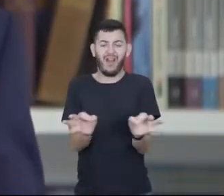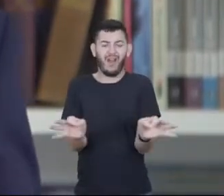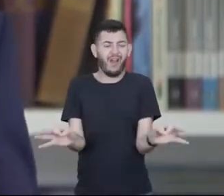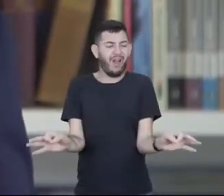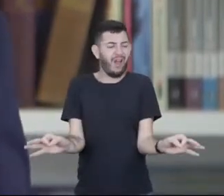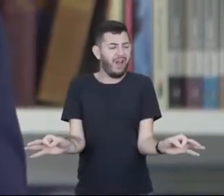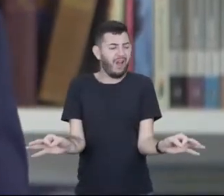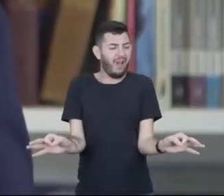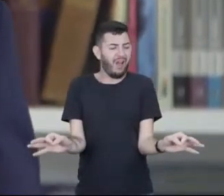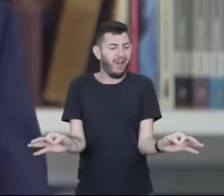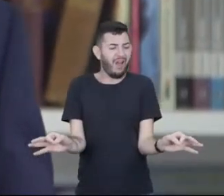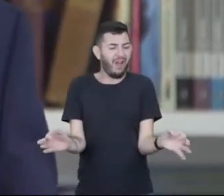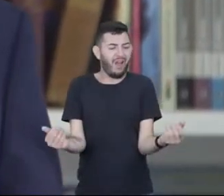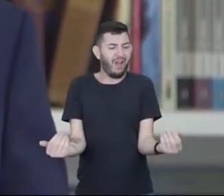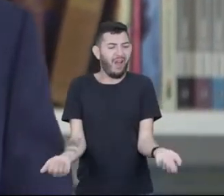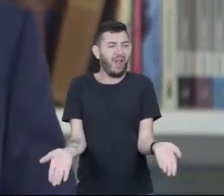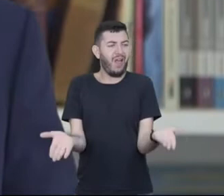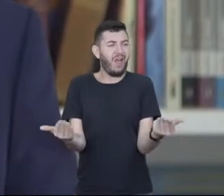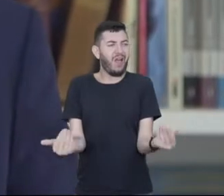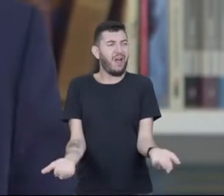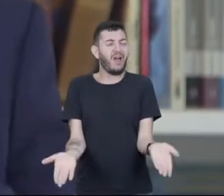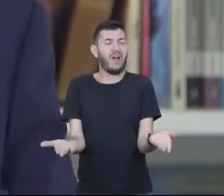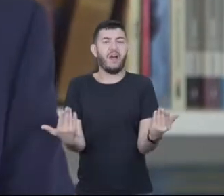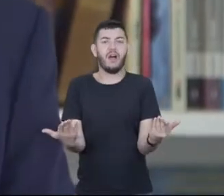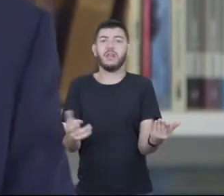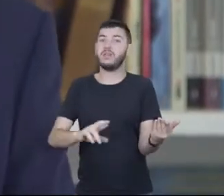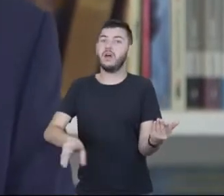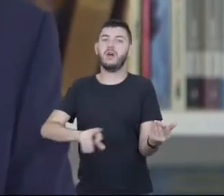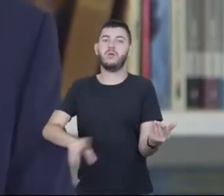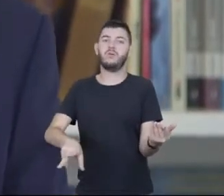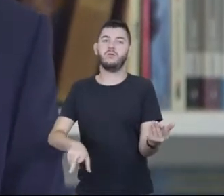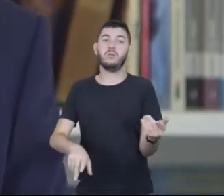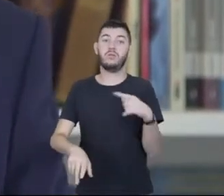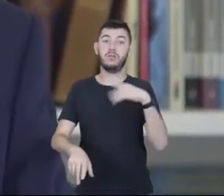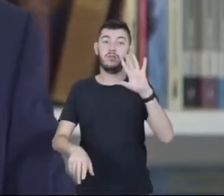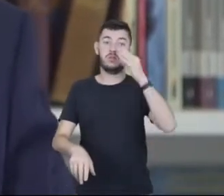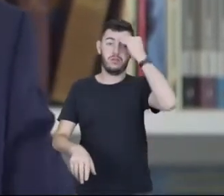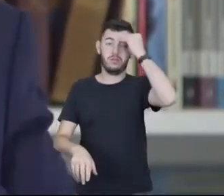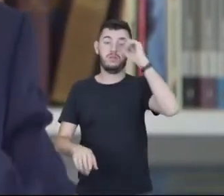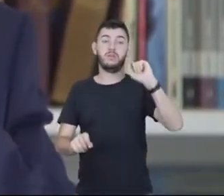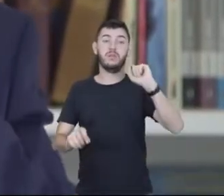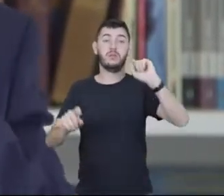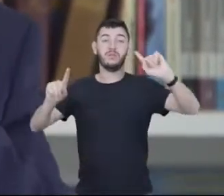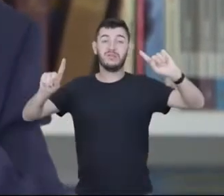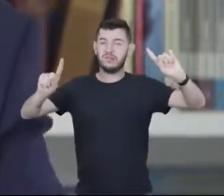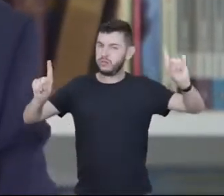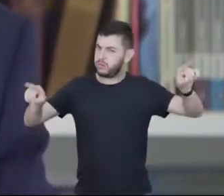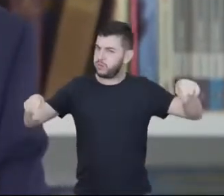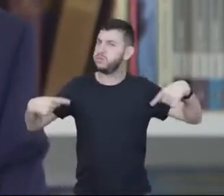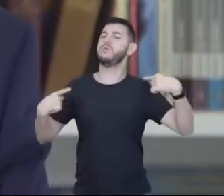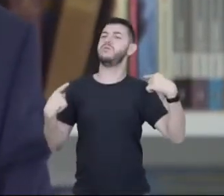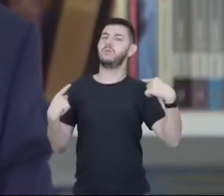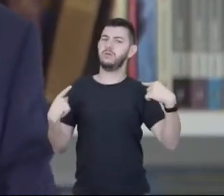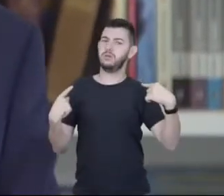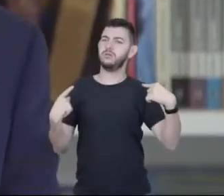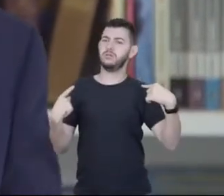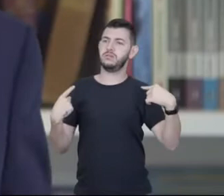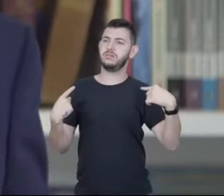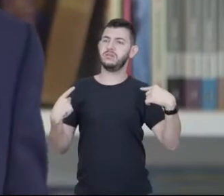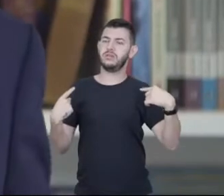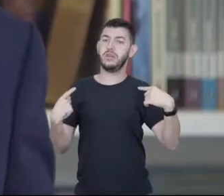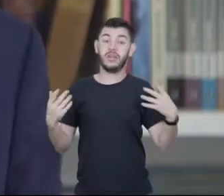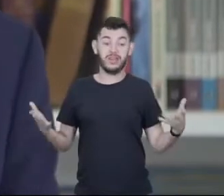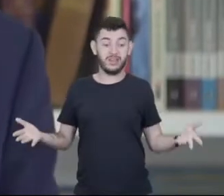o que eu tenho certeza constitui Um Desafio que nos serve muito mais de estímulo